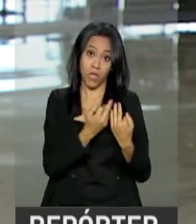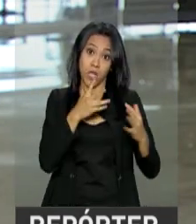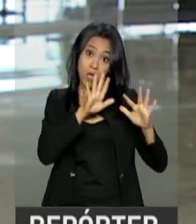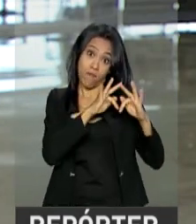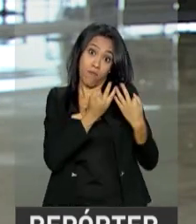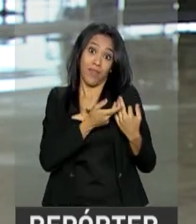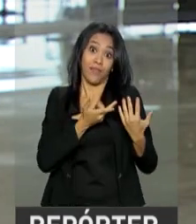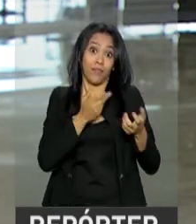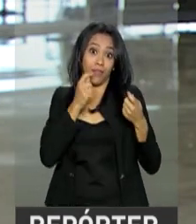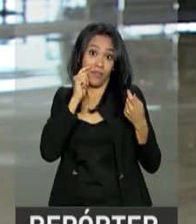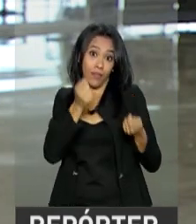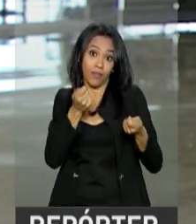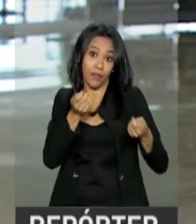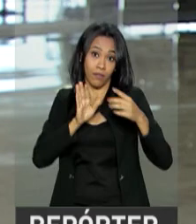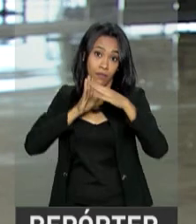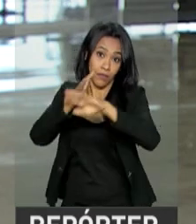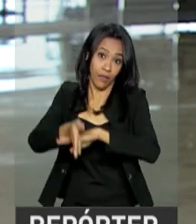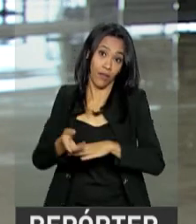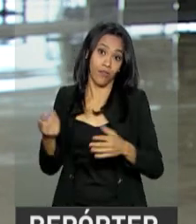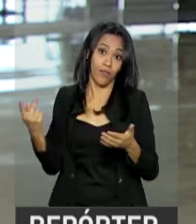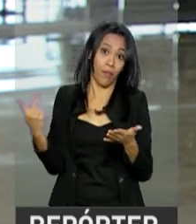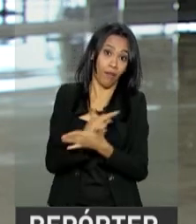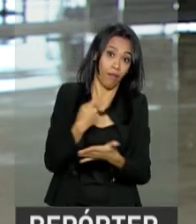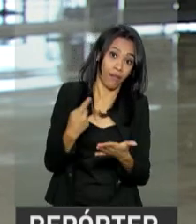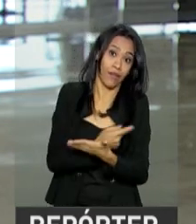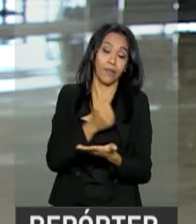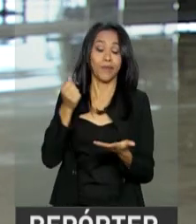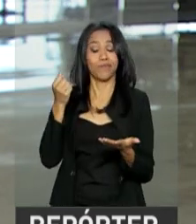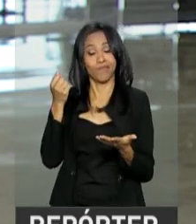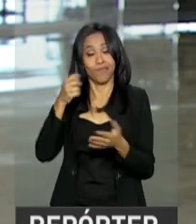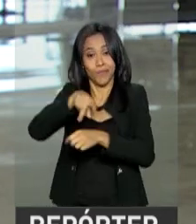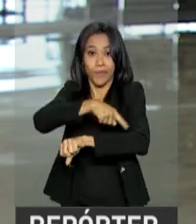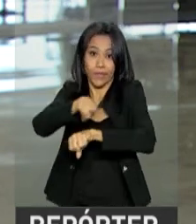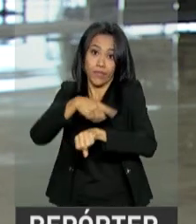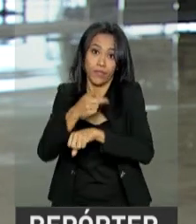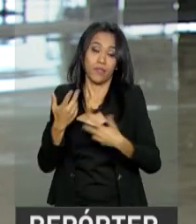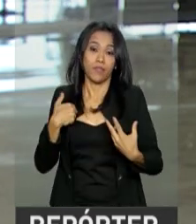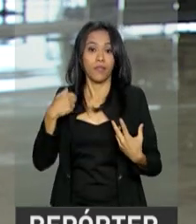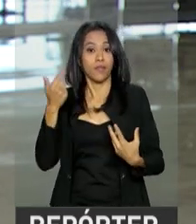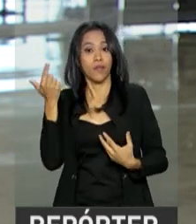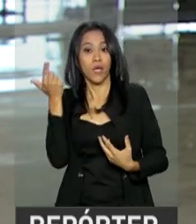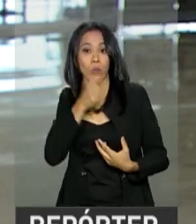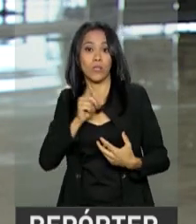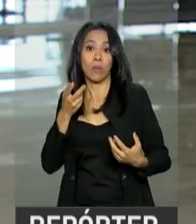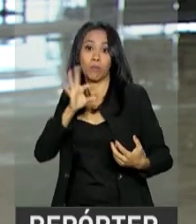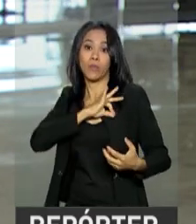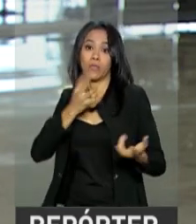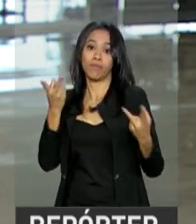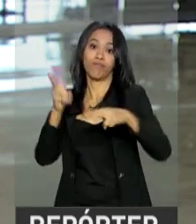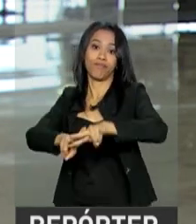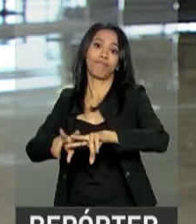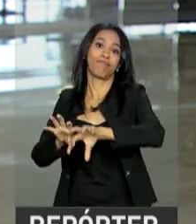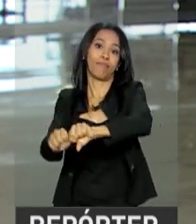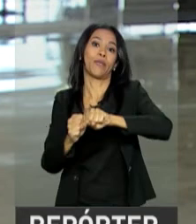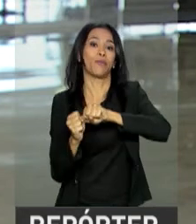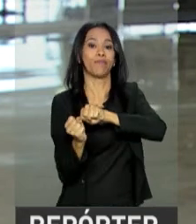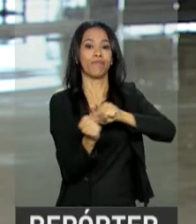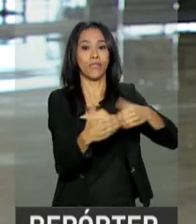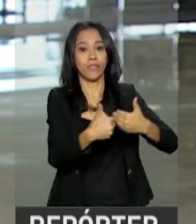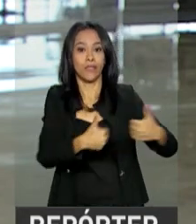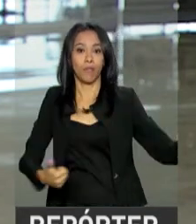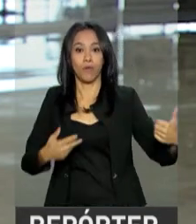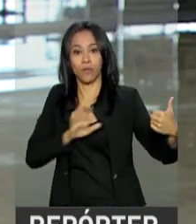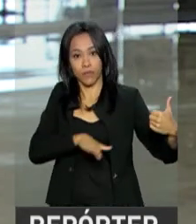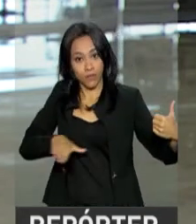no país essas crianças foram separados e esse também foi um assunto do encontro entre o presidente eo vice presidente o